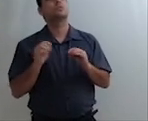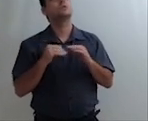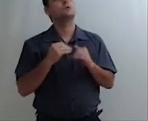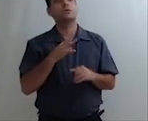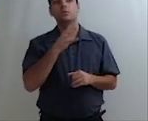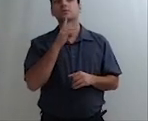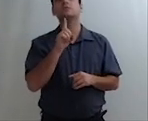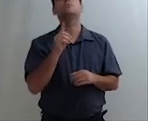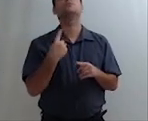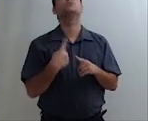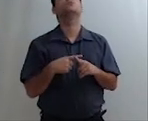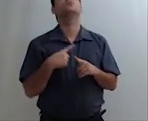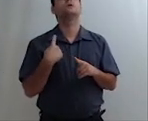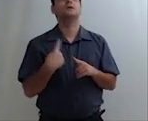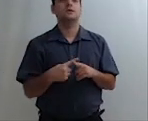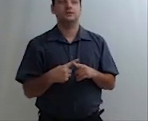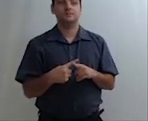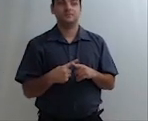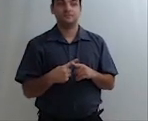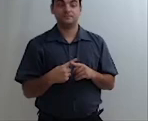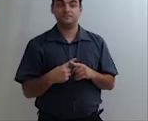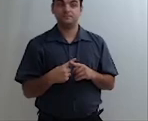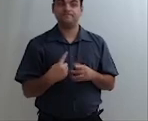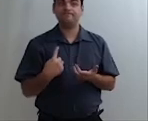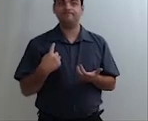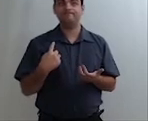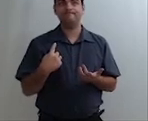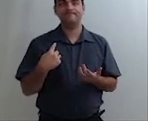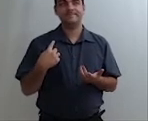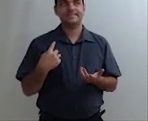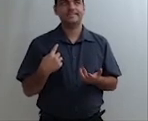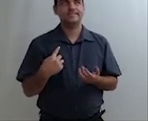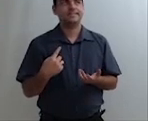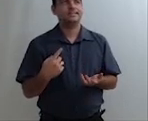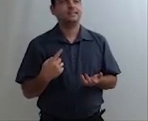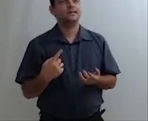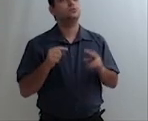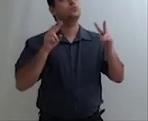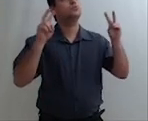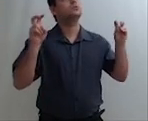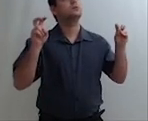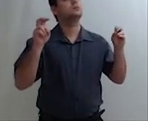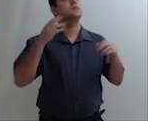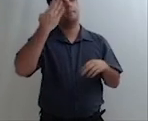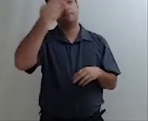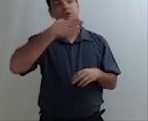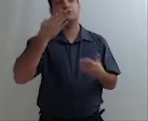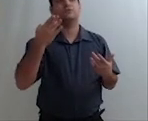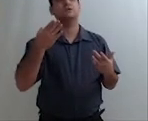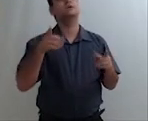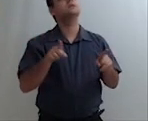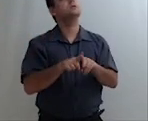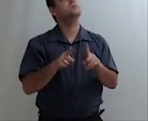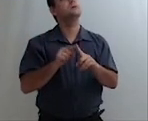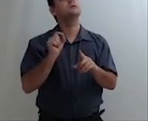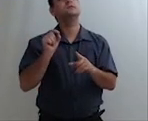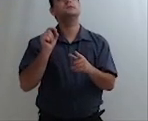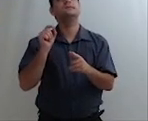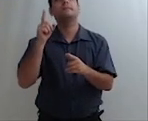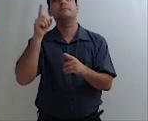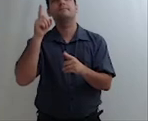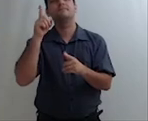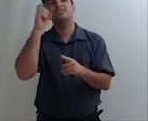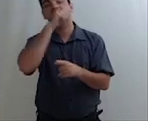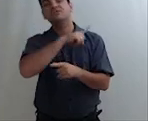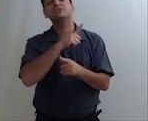cortos considerando eh o tema probatório e a dificuldade de se analisar